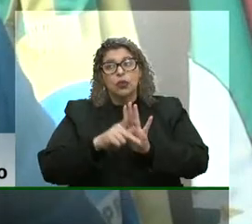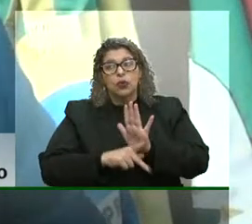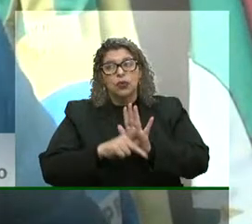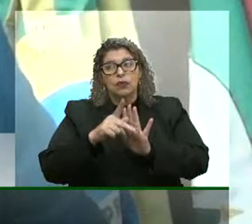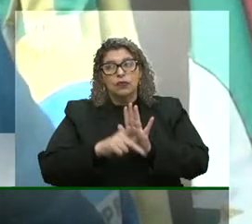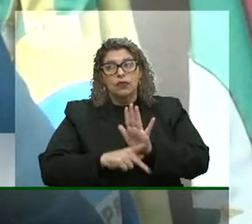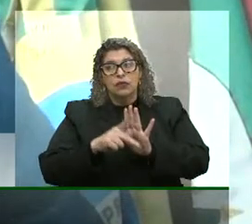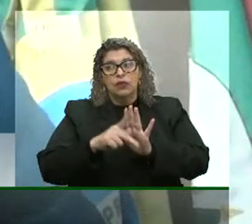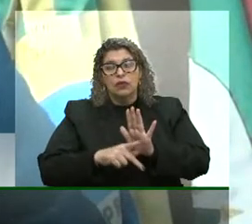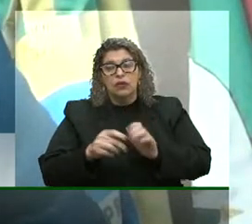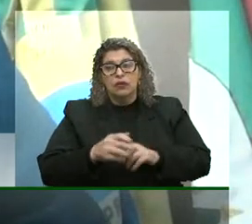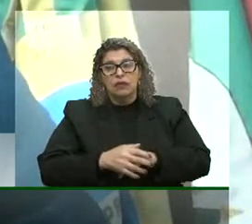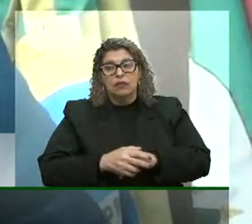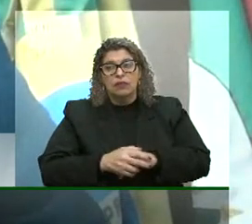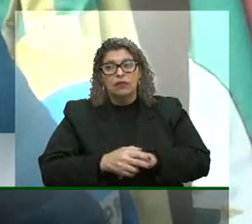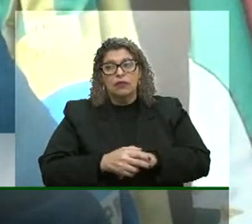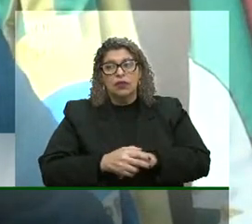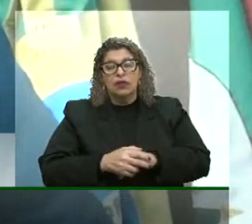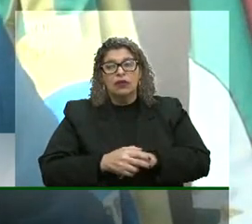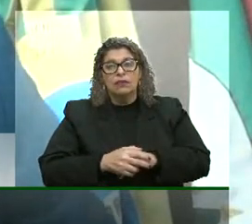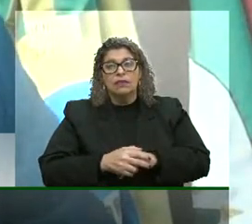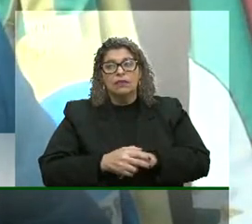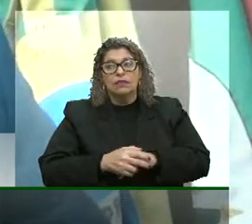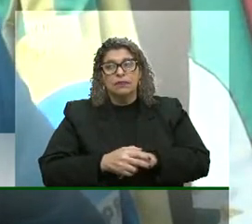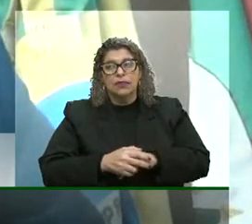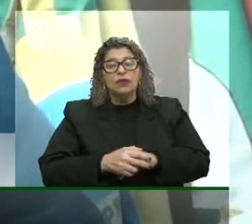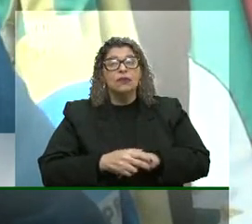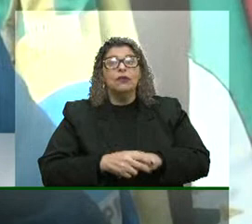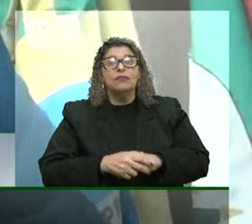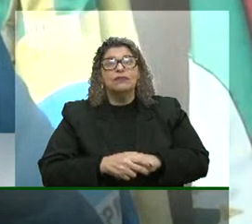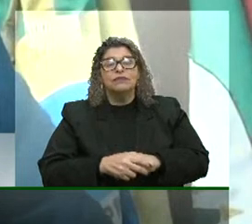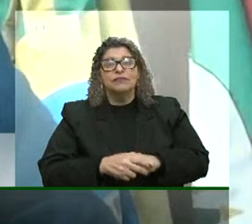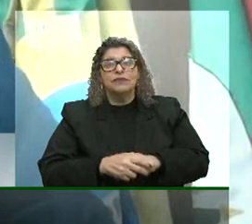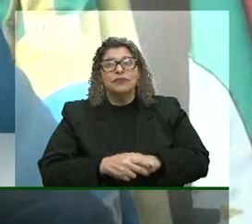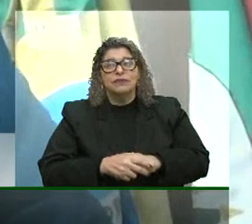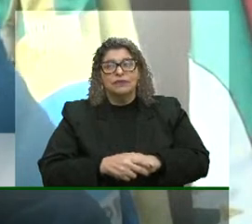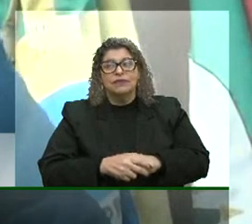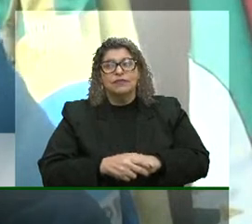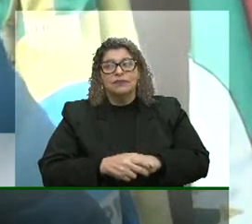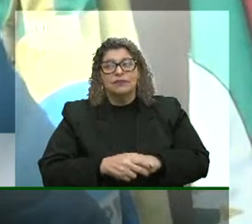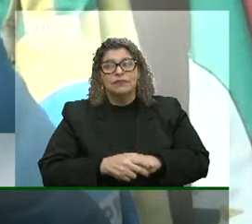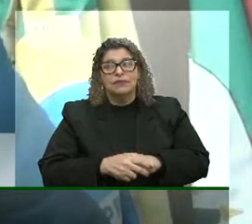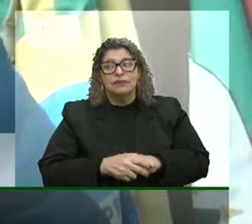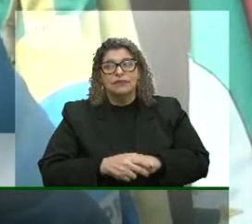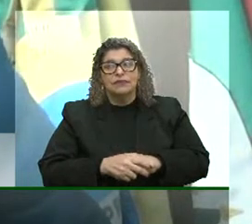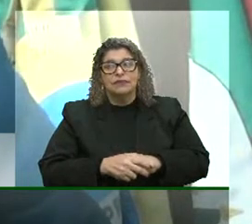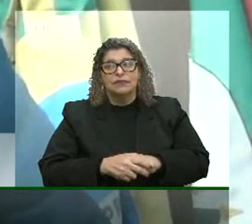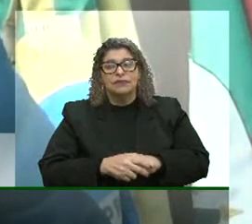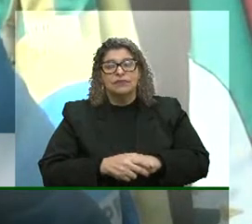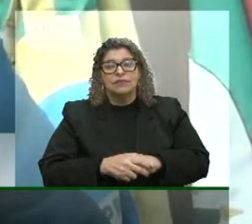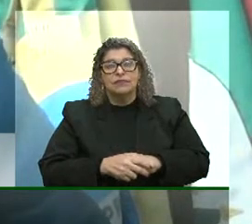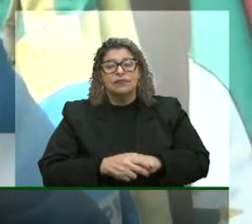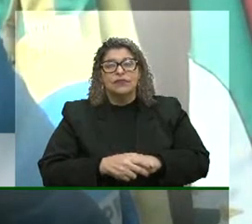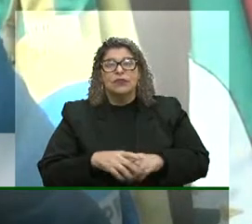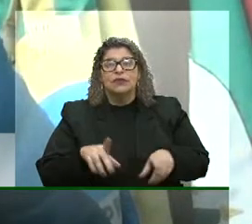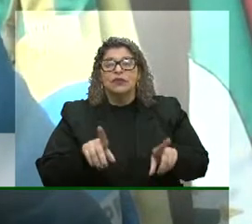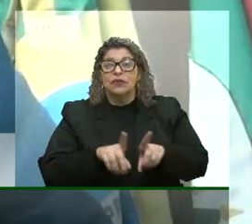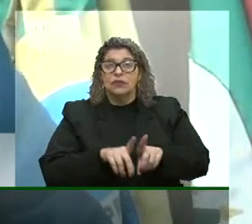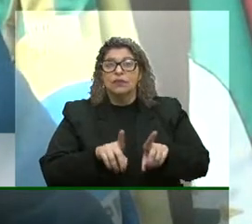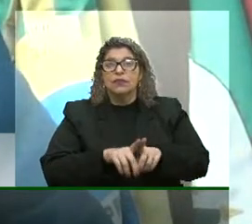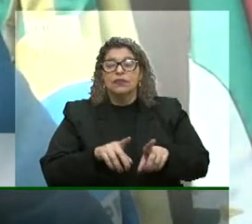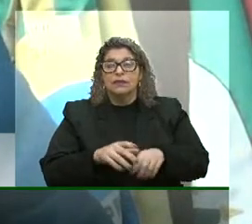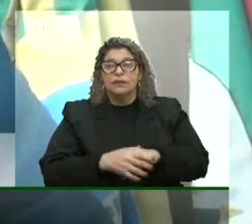a colega Franciane, porque nessa justificativa, na proposição 191-2020, de autoria do